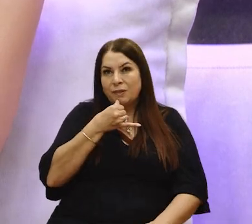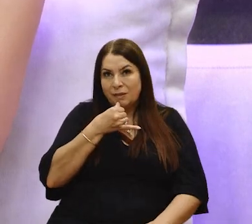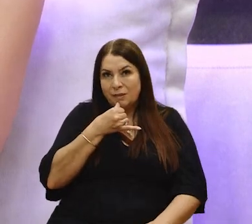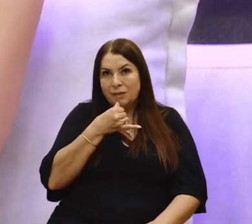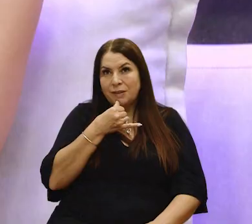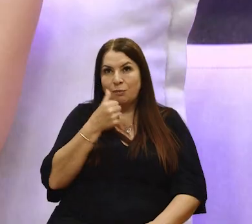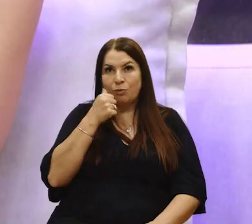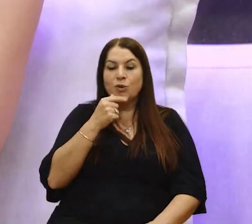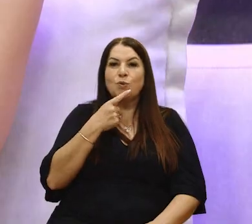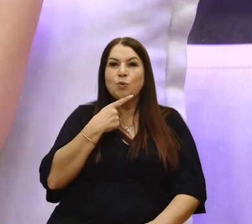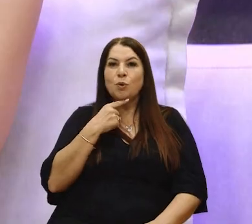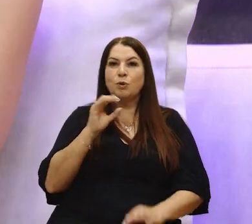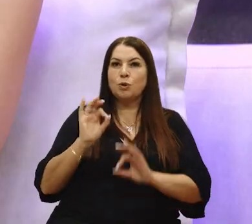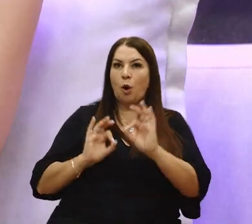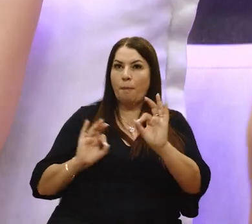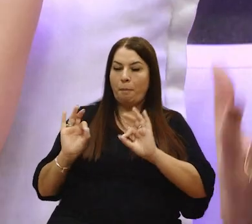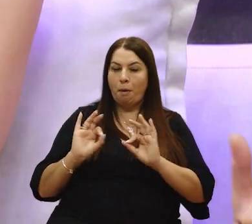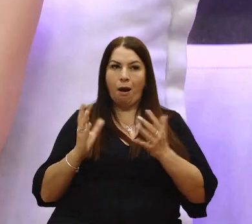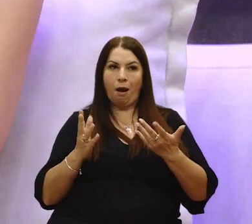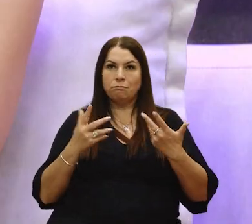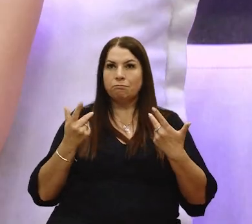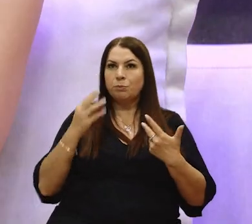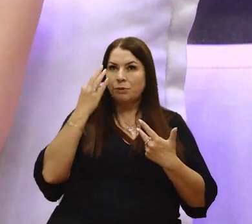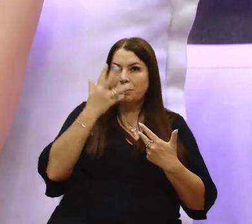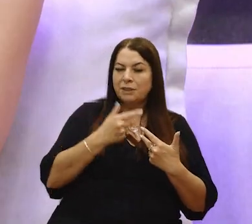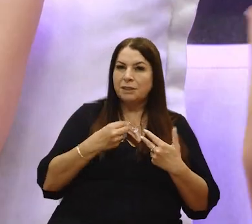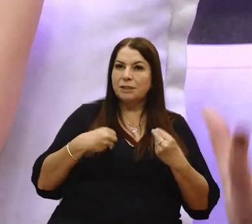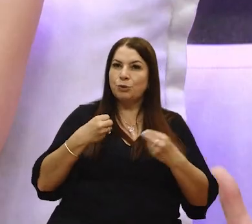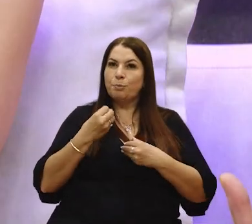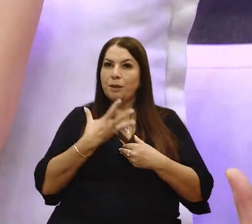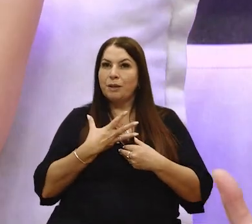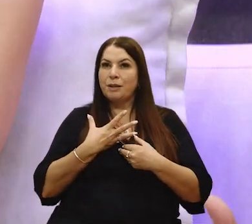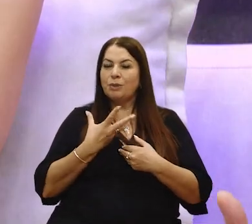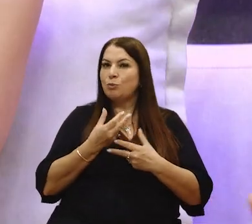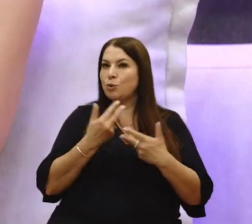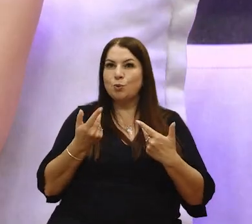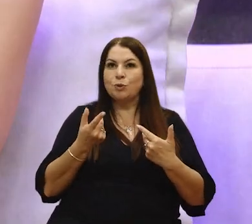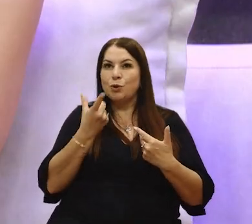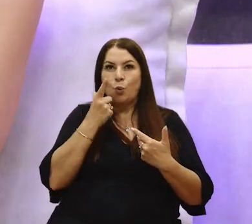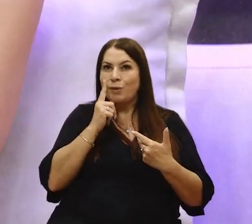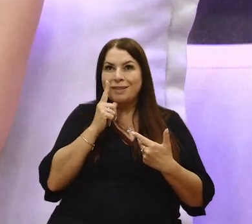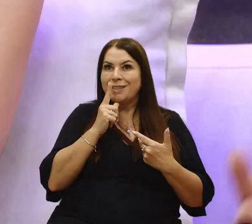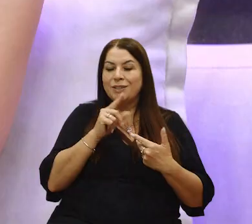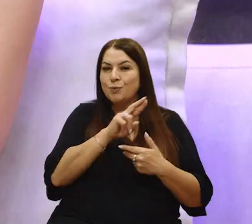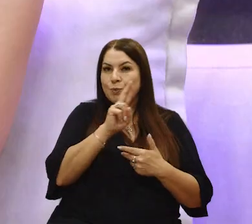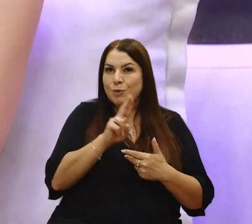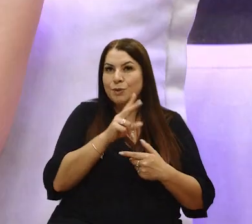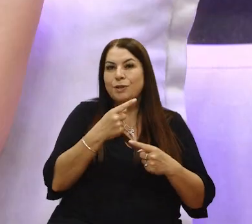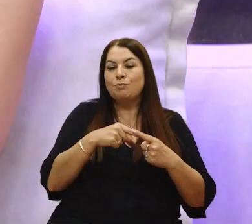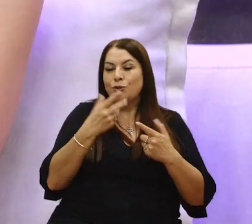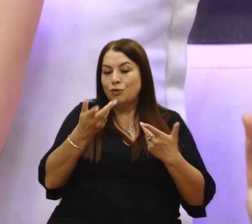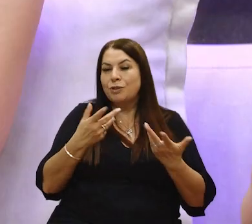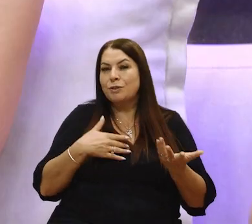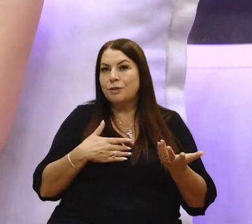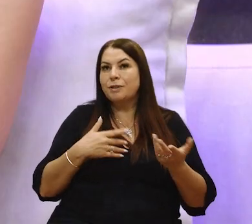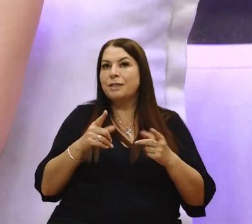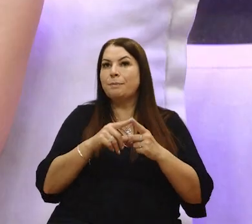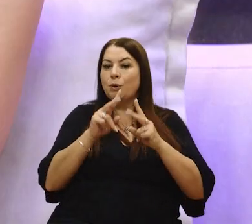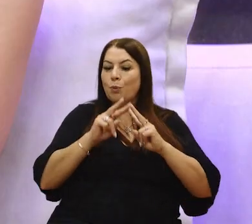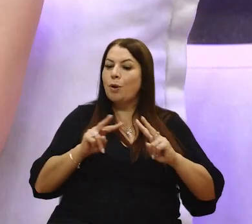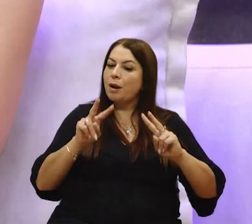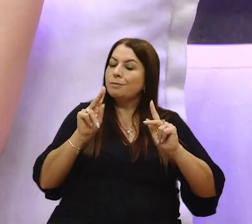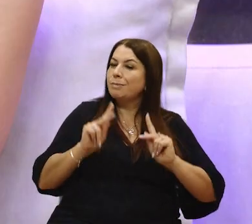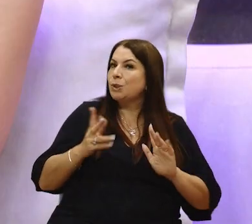que me deixava triste, né? Porque a mulher gosta de se arrumar, gosta de ficar bonita, se sentir bem, e tinha muitas coisas que eu não conseguia usar em